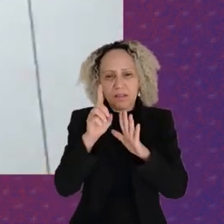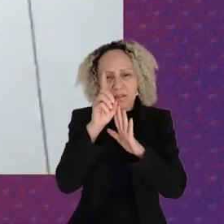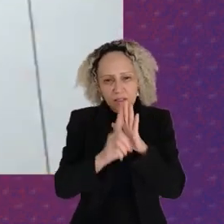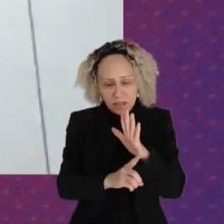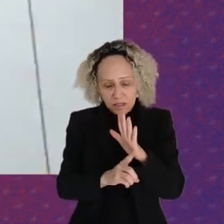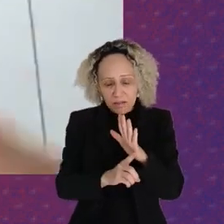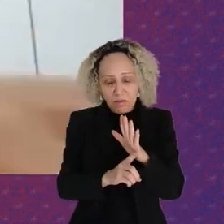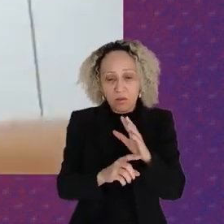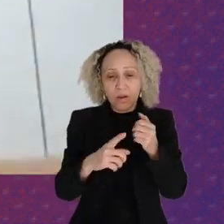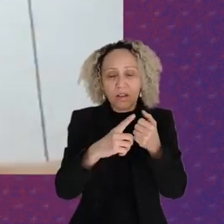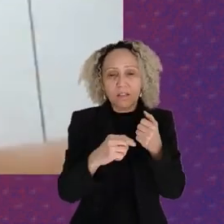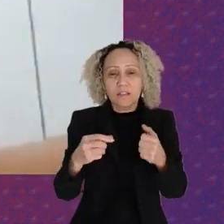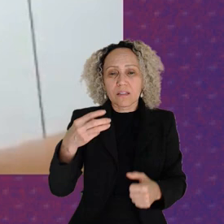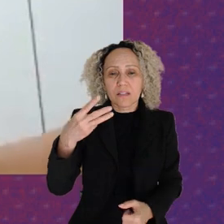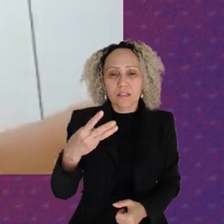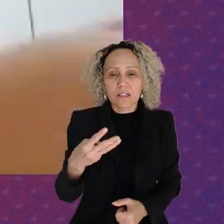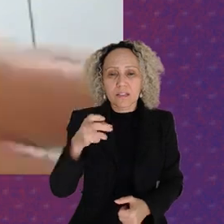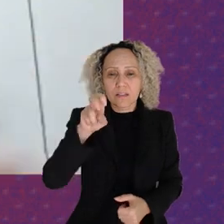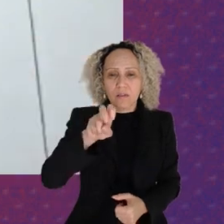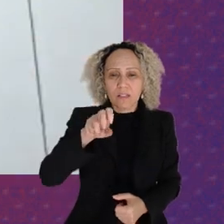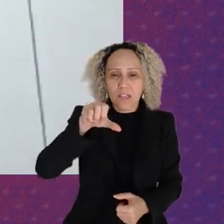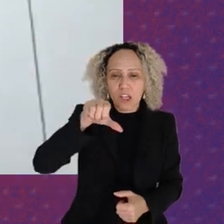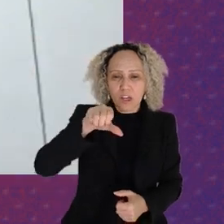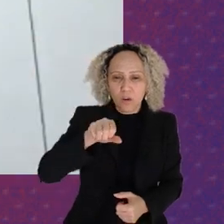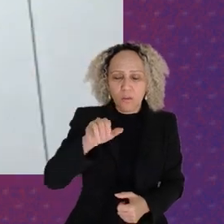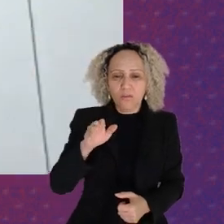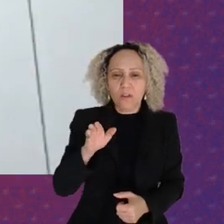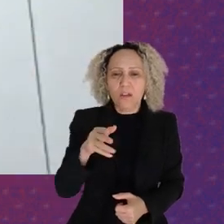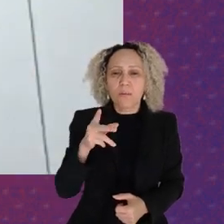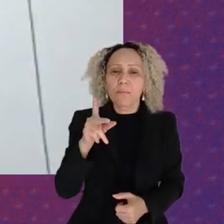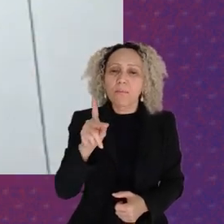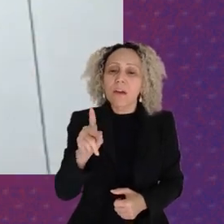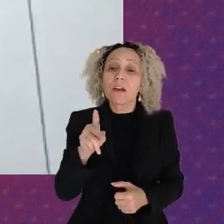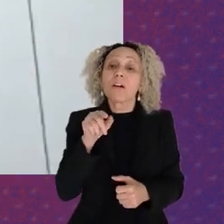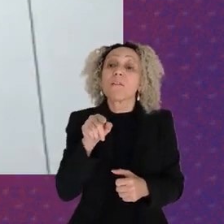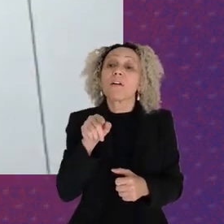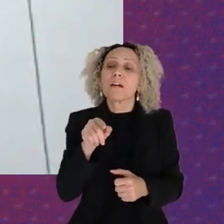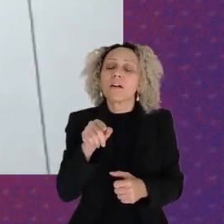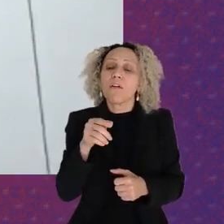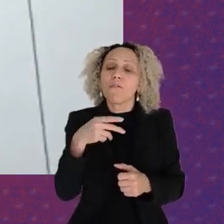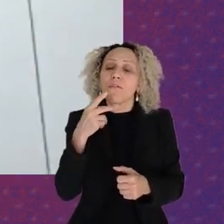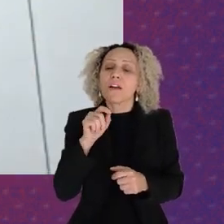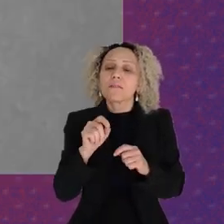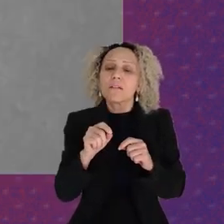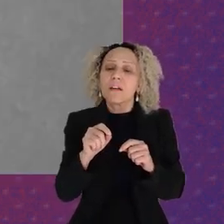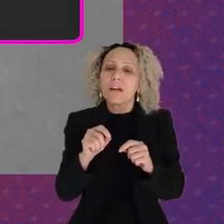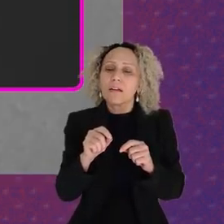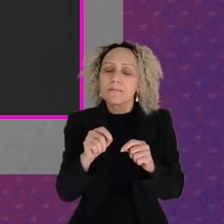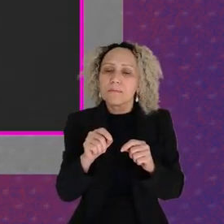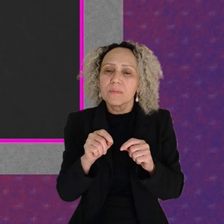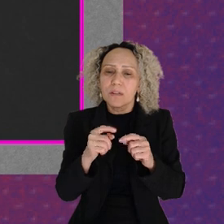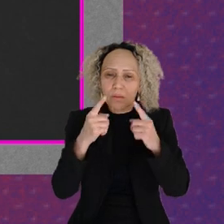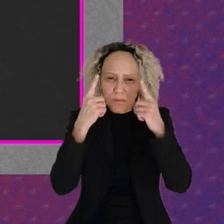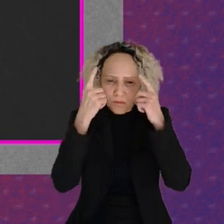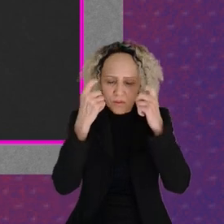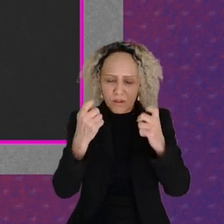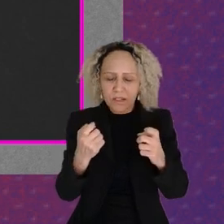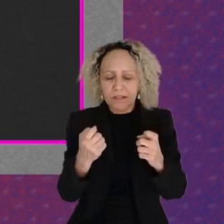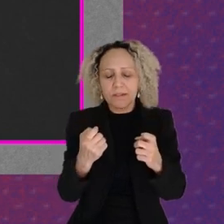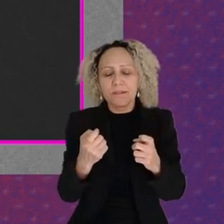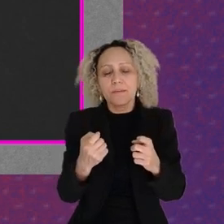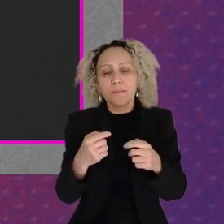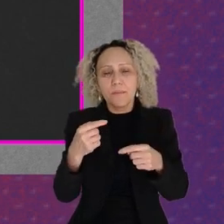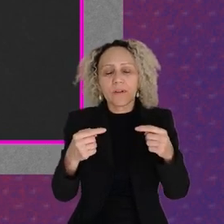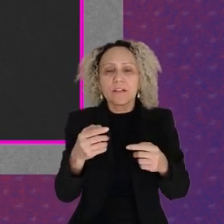359-P, que eu vou trazer aqui para vocês, ela trata sobre a violência política, e ela diz o seguinte: restringir, impedir